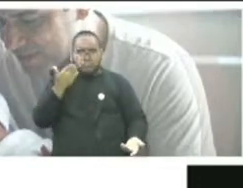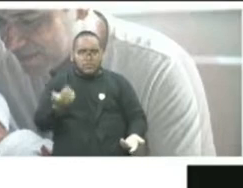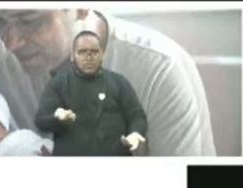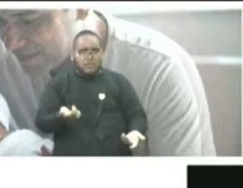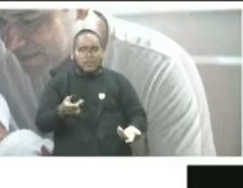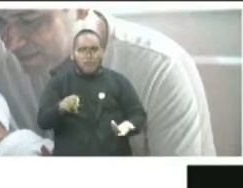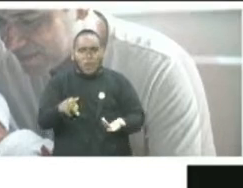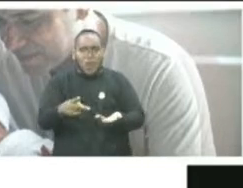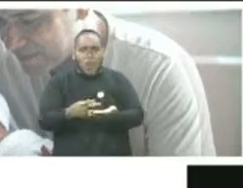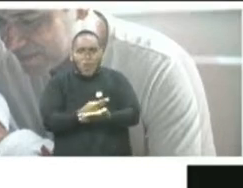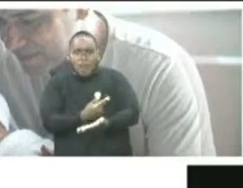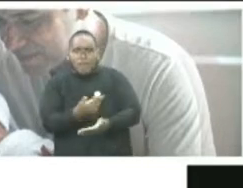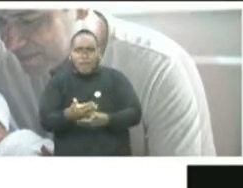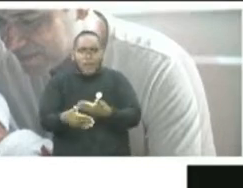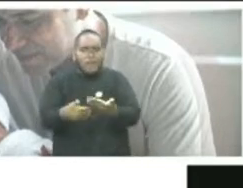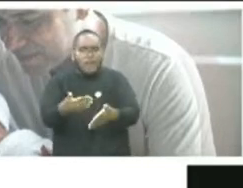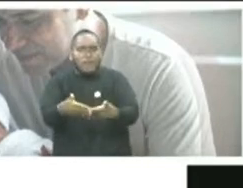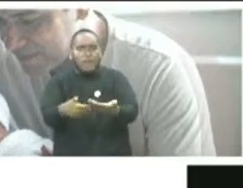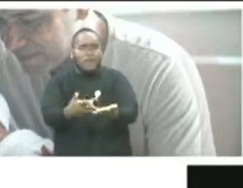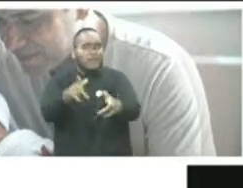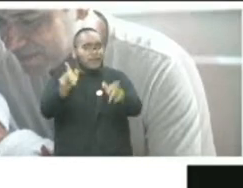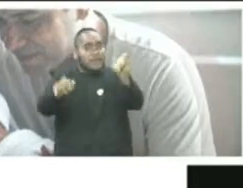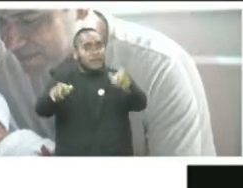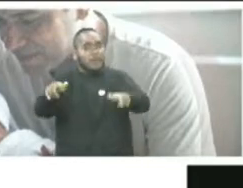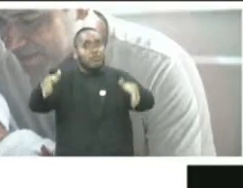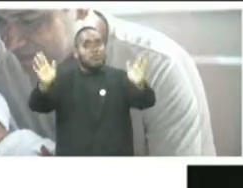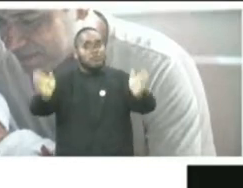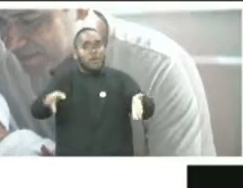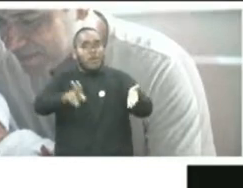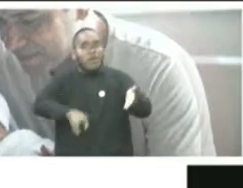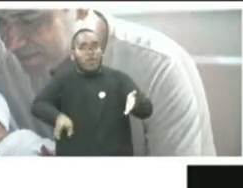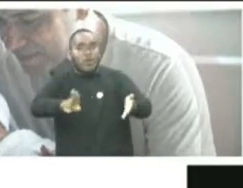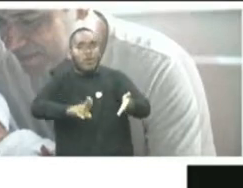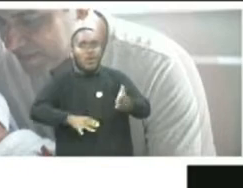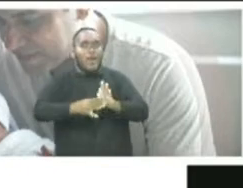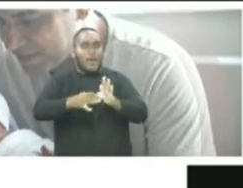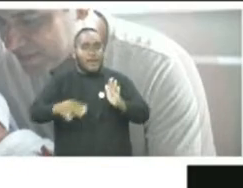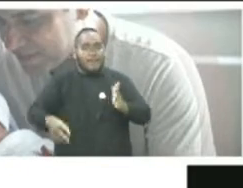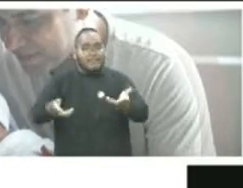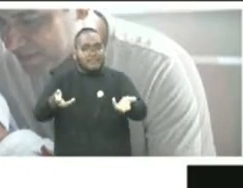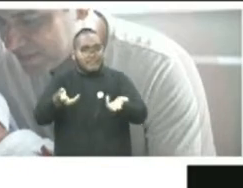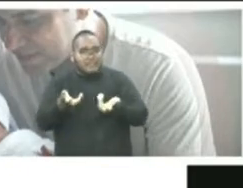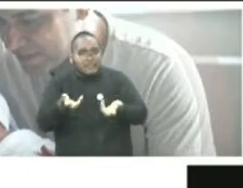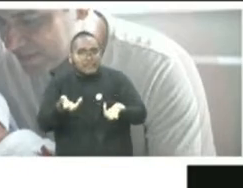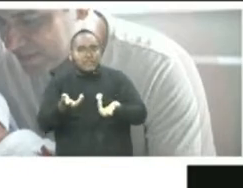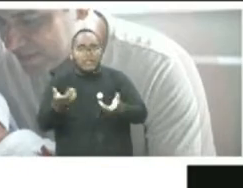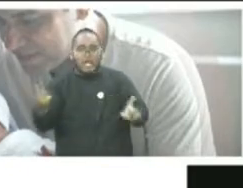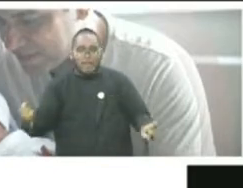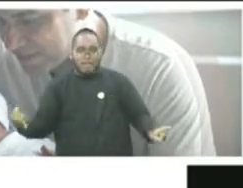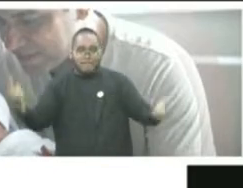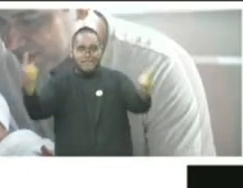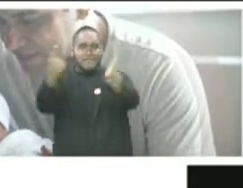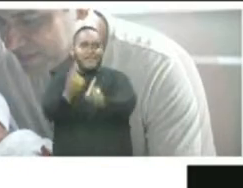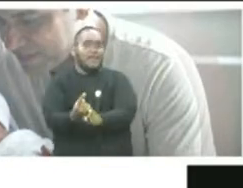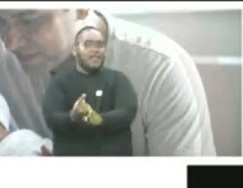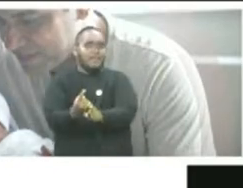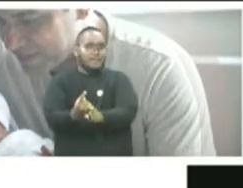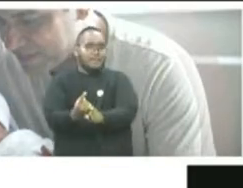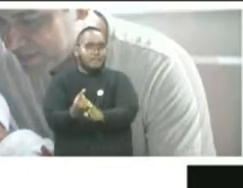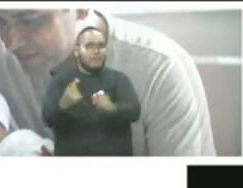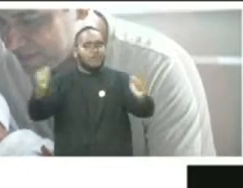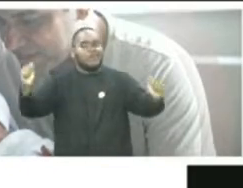pessoas que já utilizavam o método canguru queriam se encontrar para discutir as